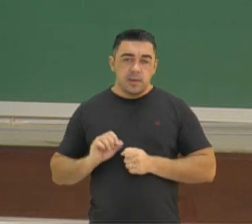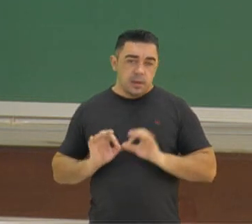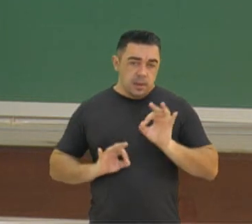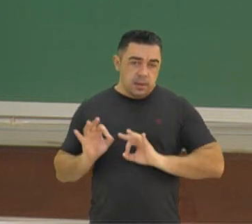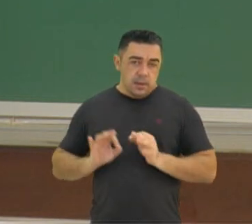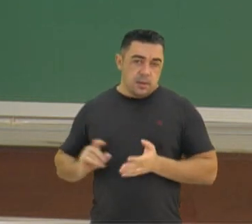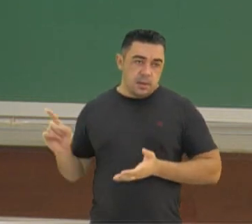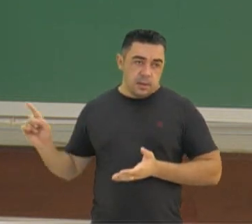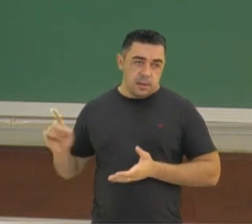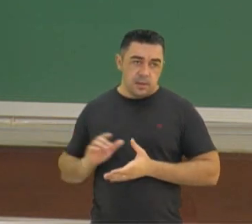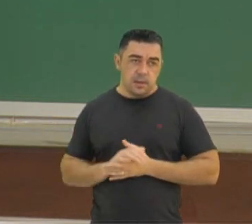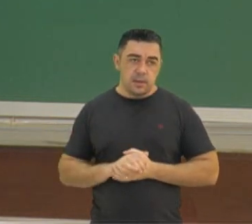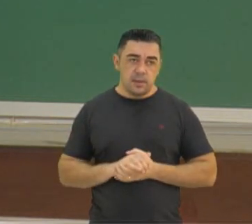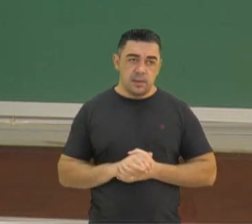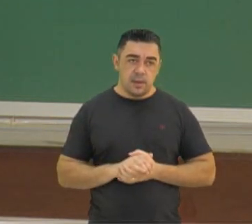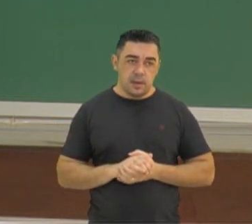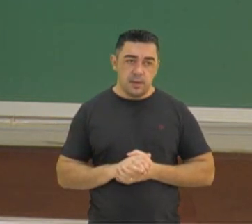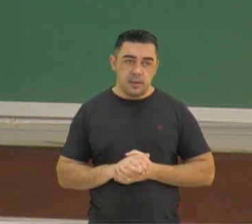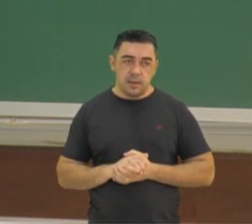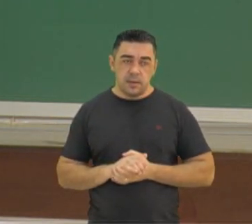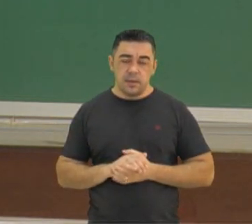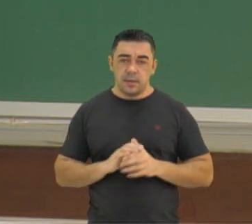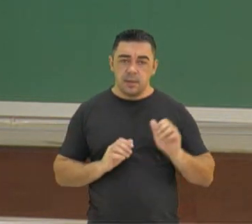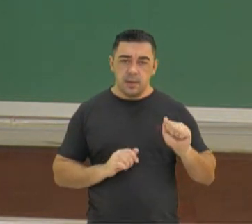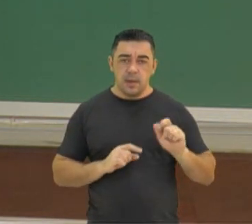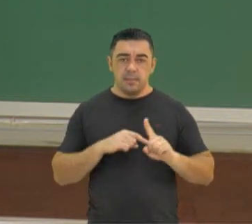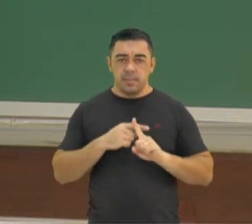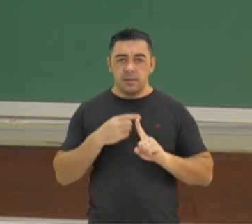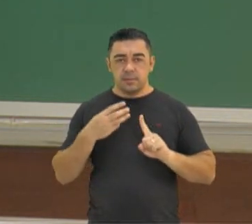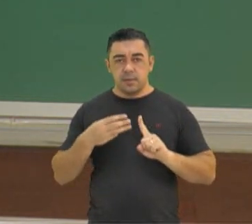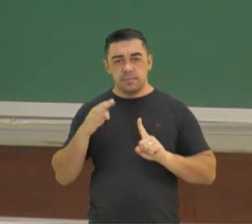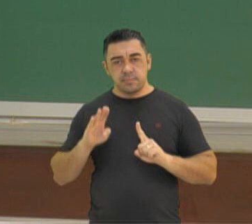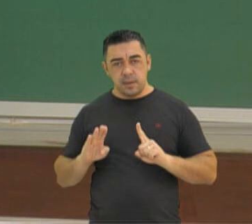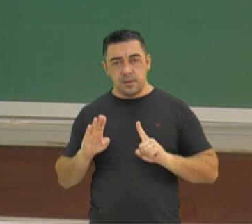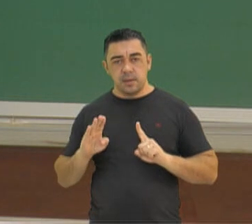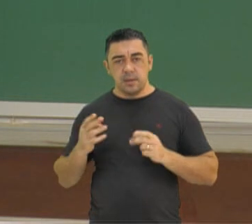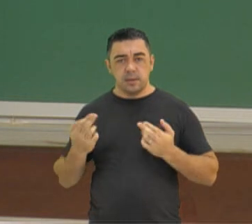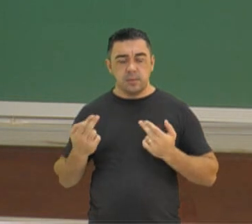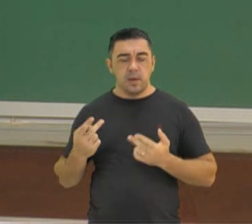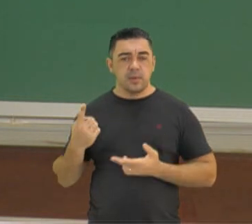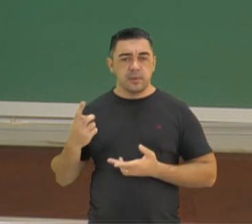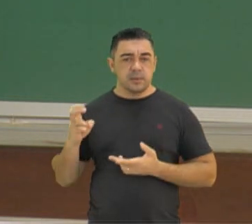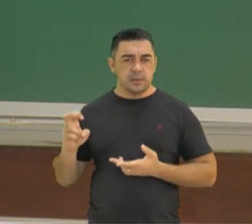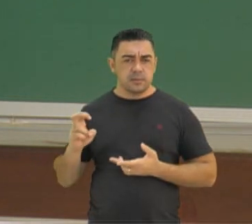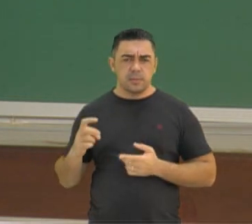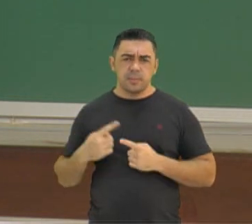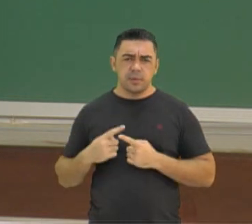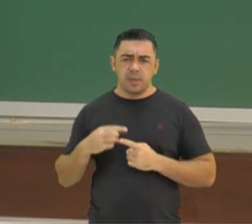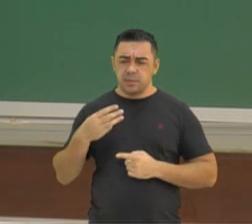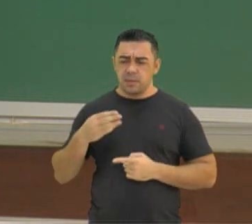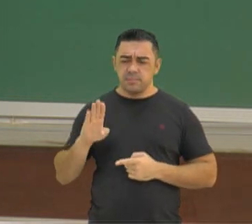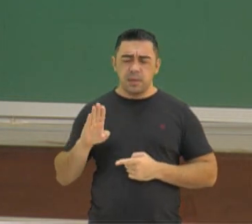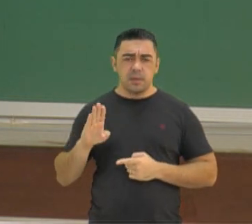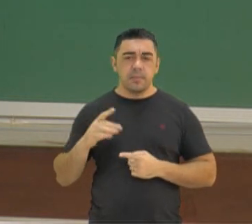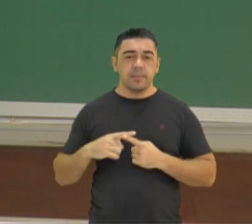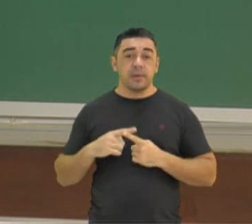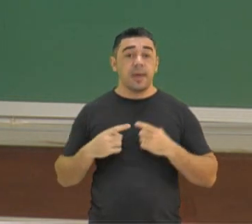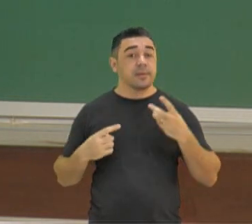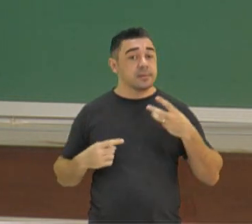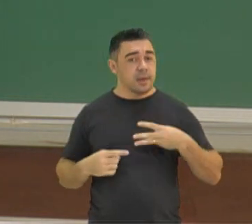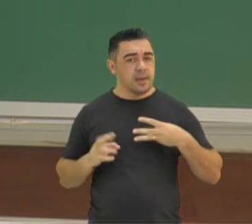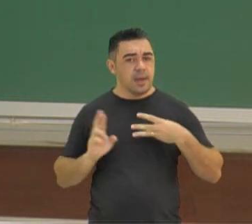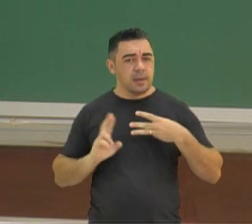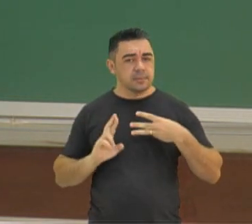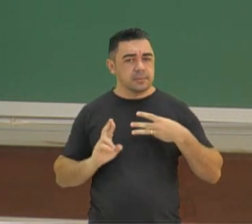equação. Então eu tenho que A mais 3B é igual a R$ 15,00. Por que 3B? Porque a caneta B custa